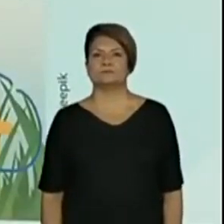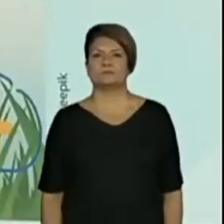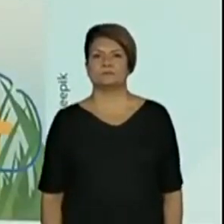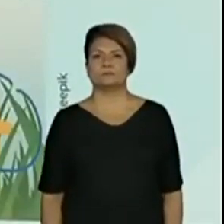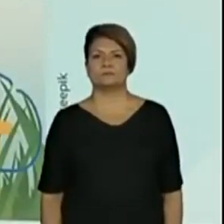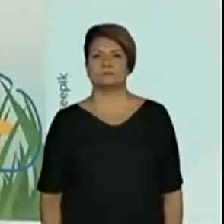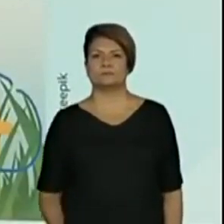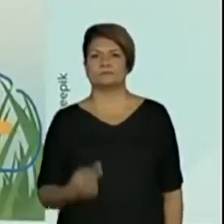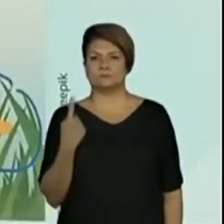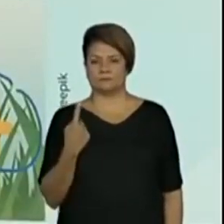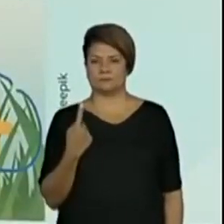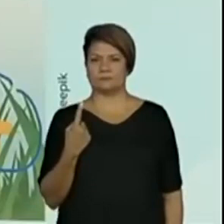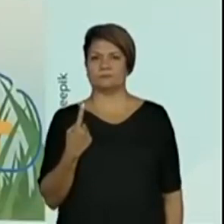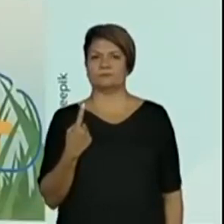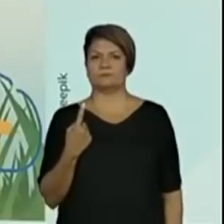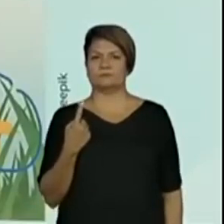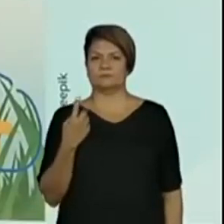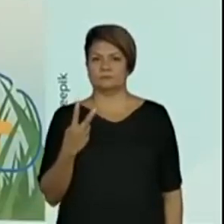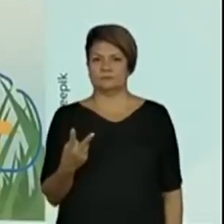Uma,